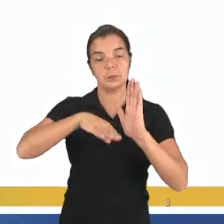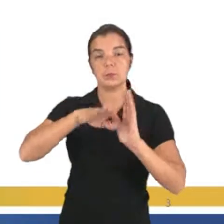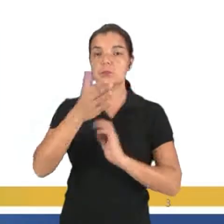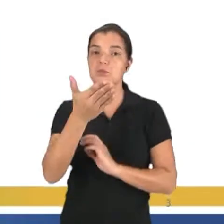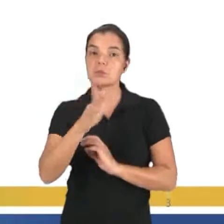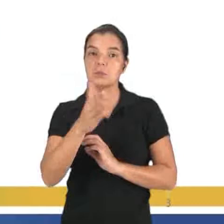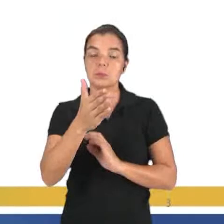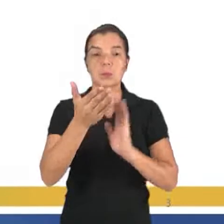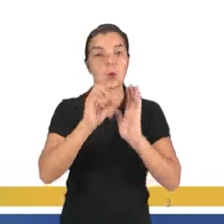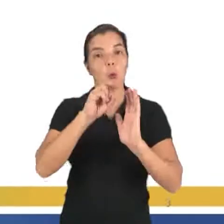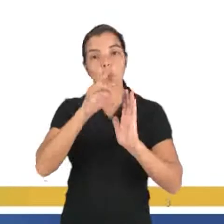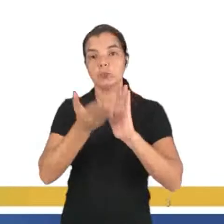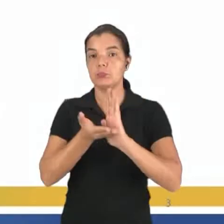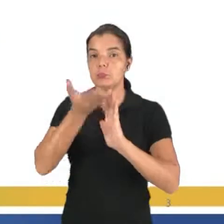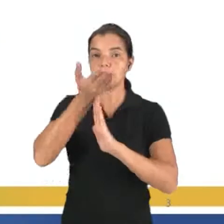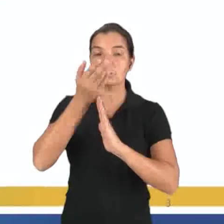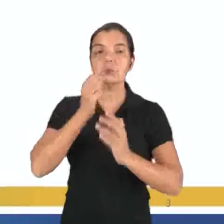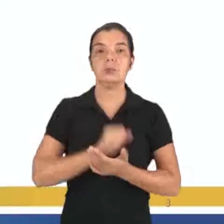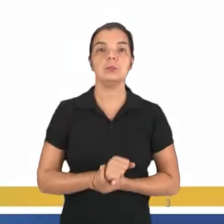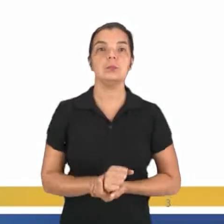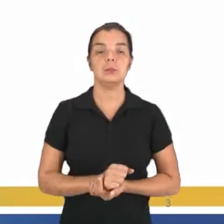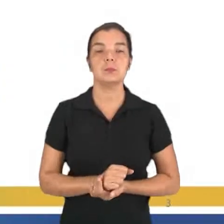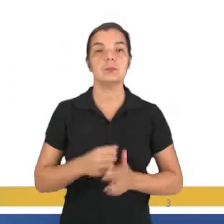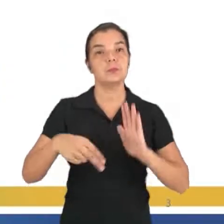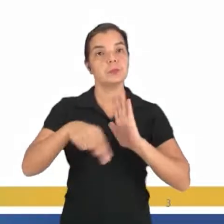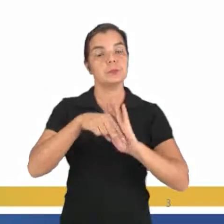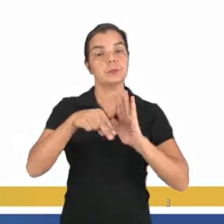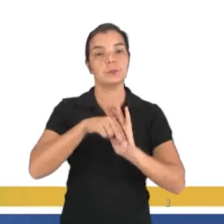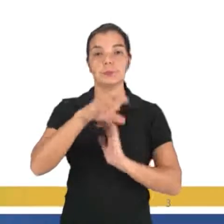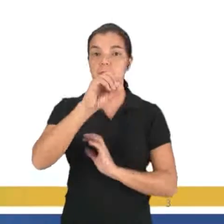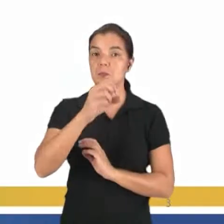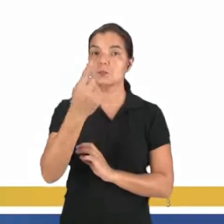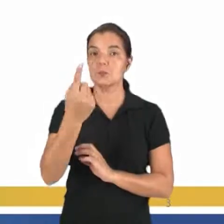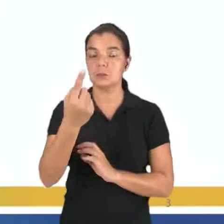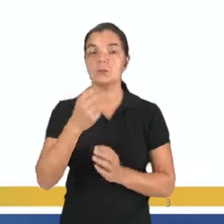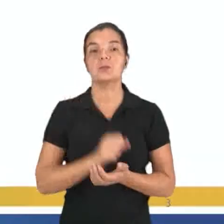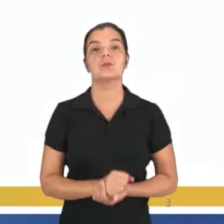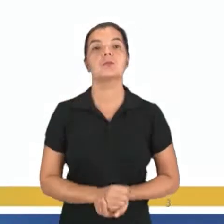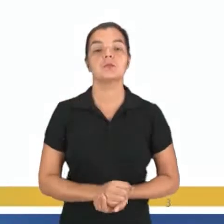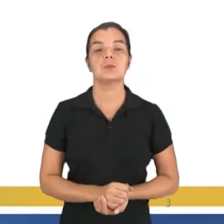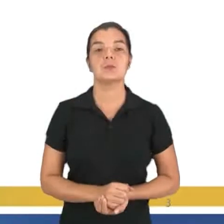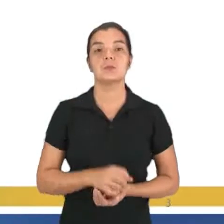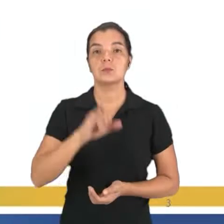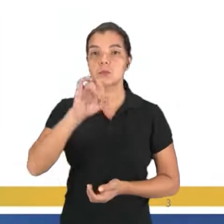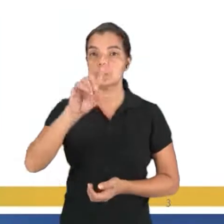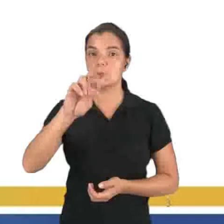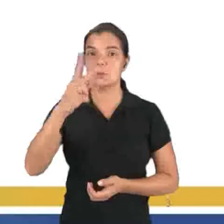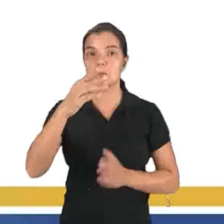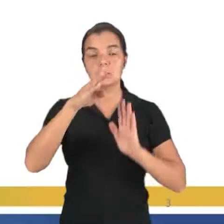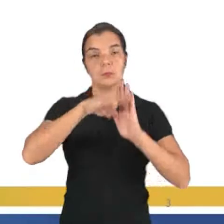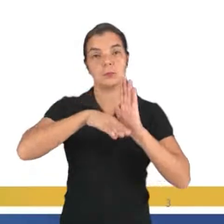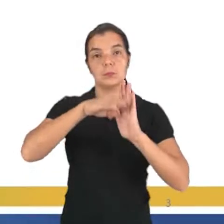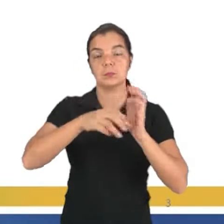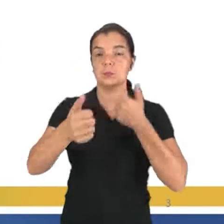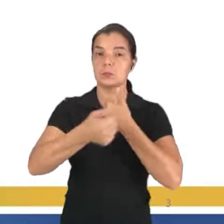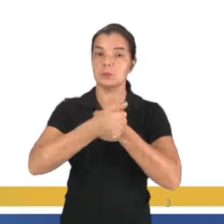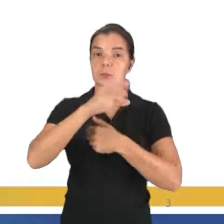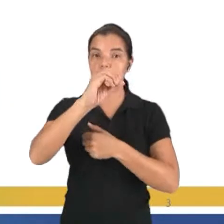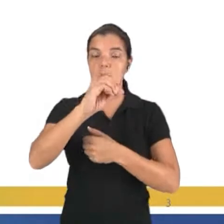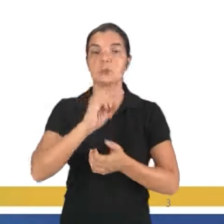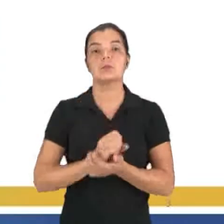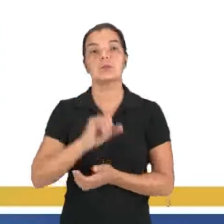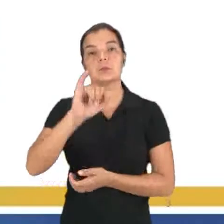ou elevado. Essa nota vai de 0 a 1, tem IDH baixos, próximo de 0,